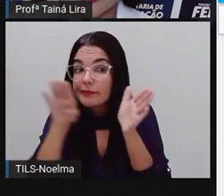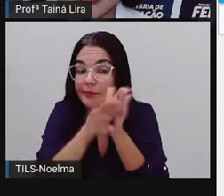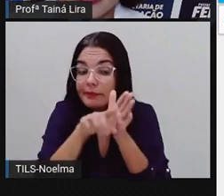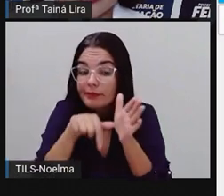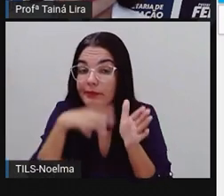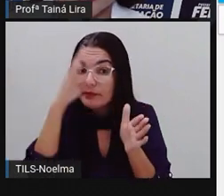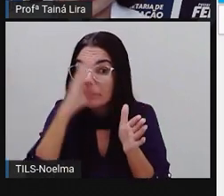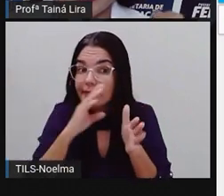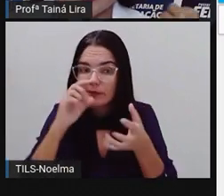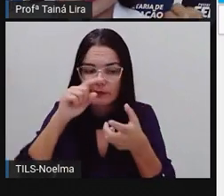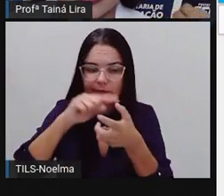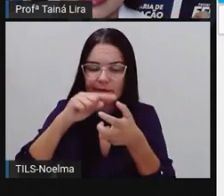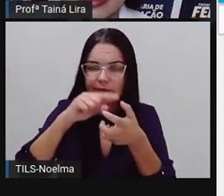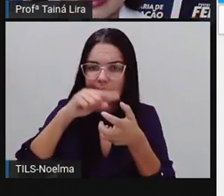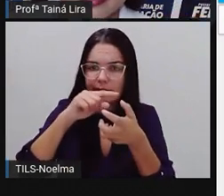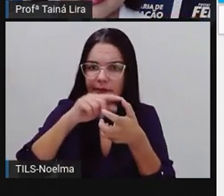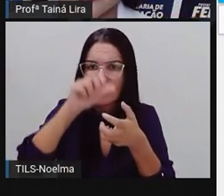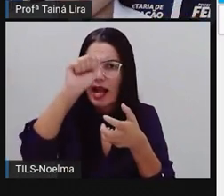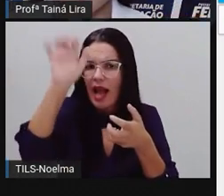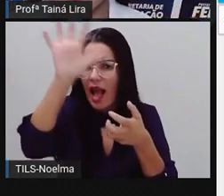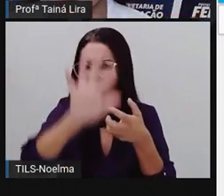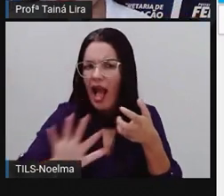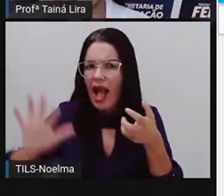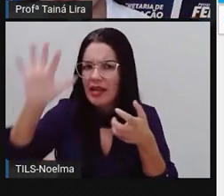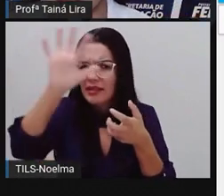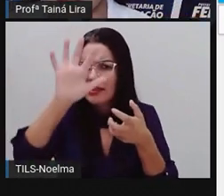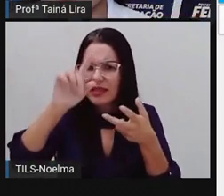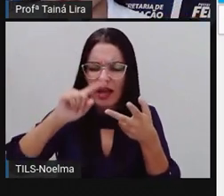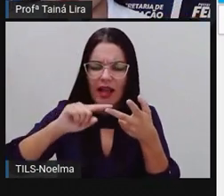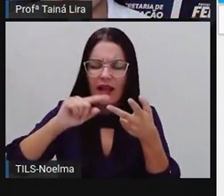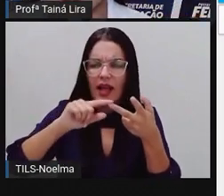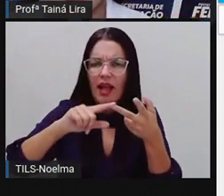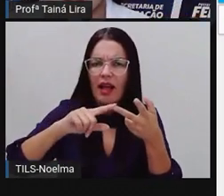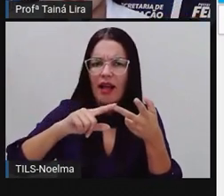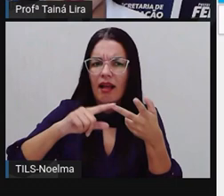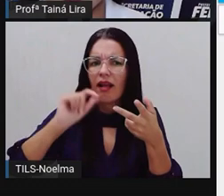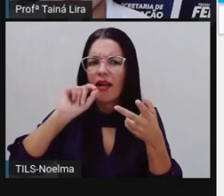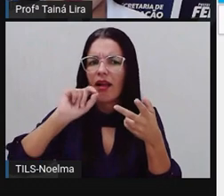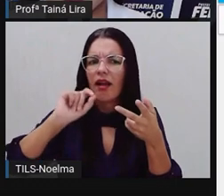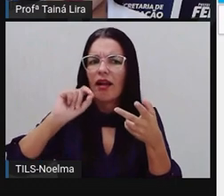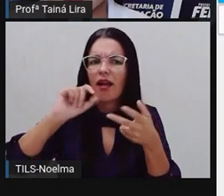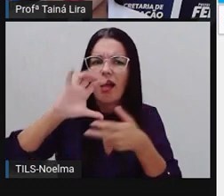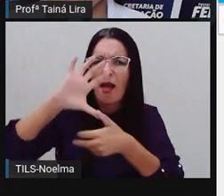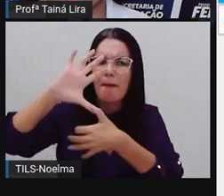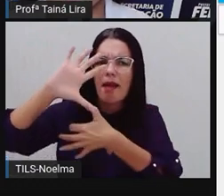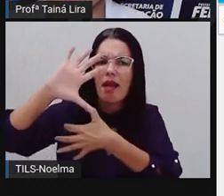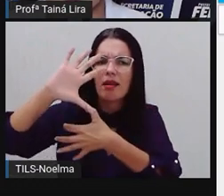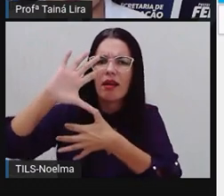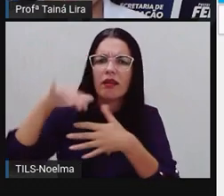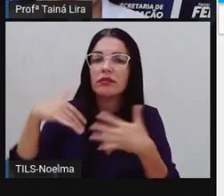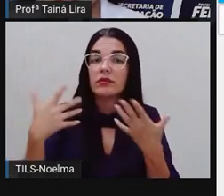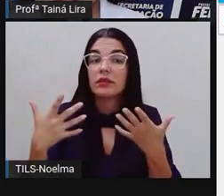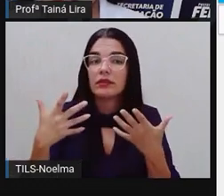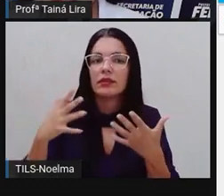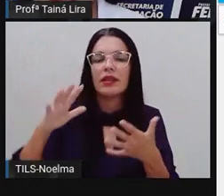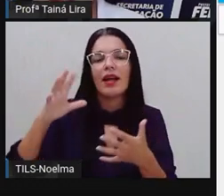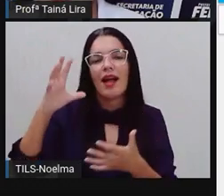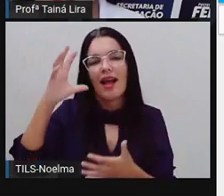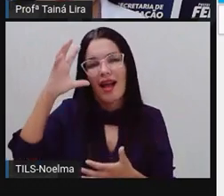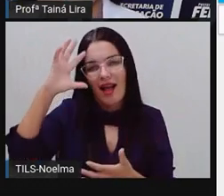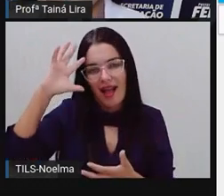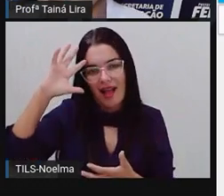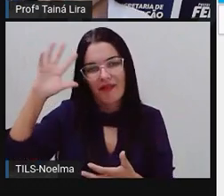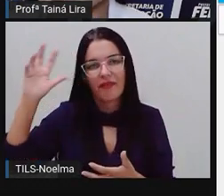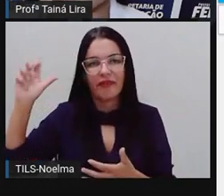ser escravo no Brasil foi o povo lá da Ásia da Oceania da África ou da América foi o povo da